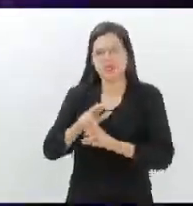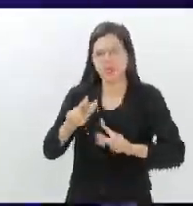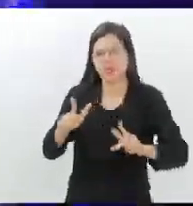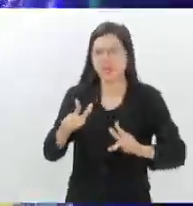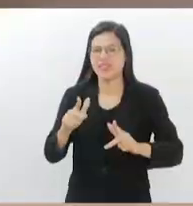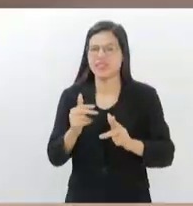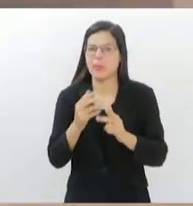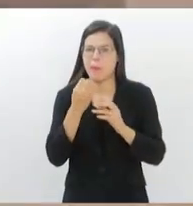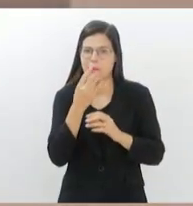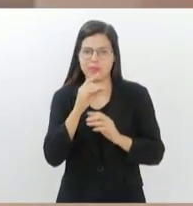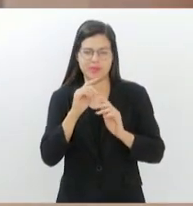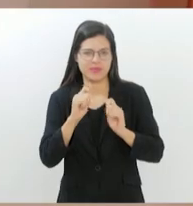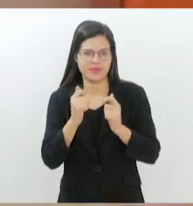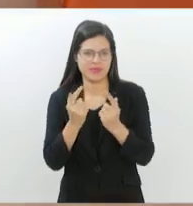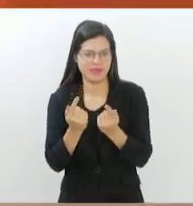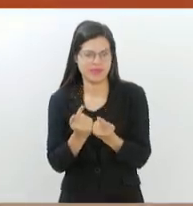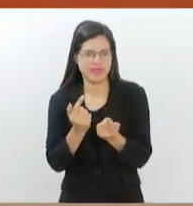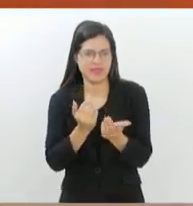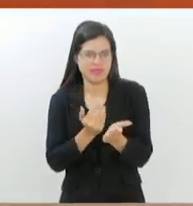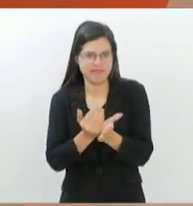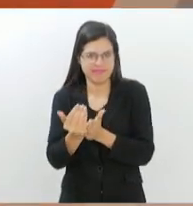agora.